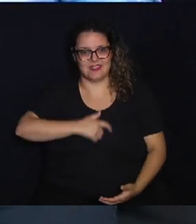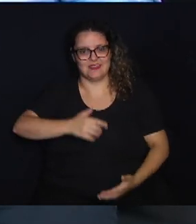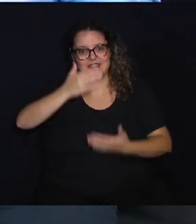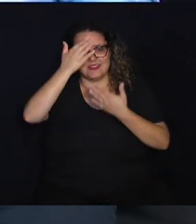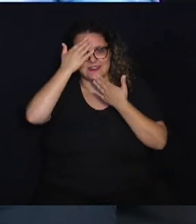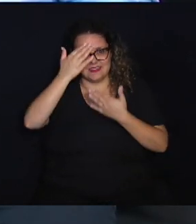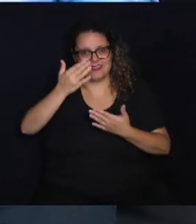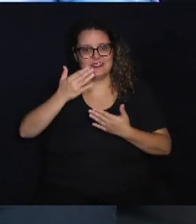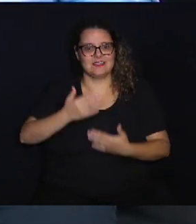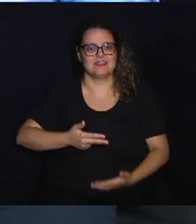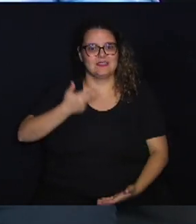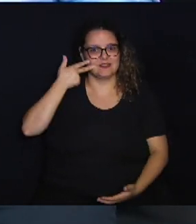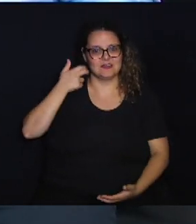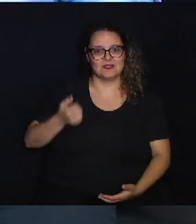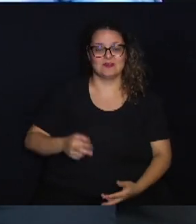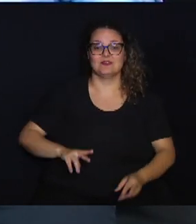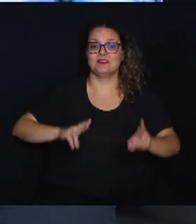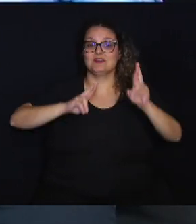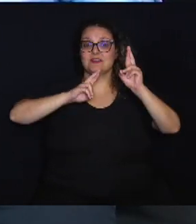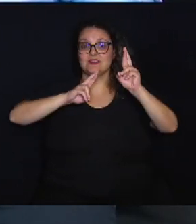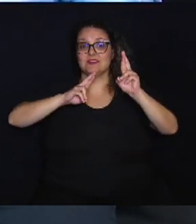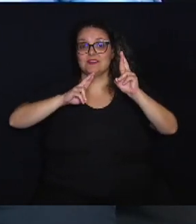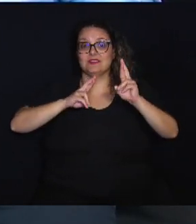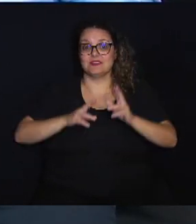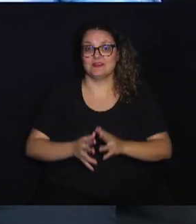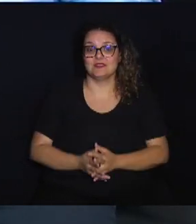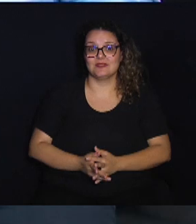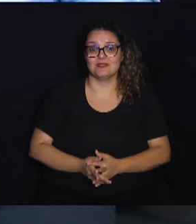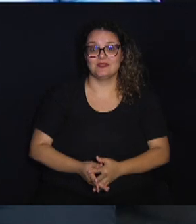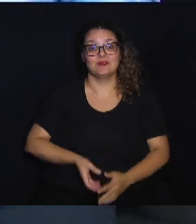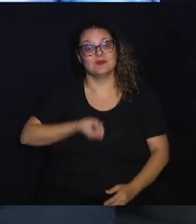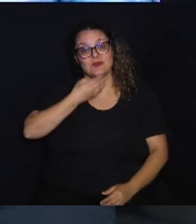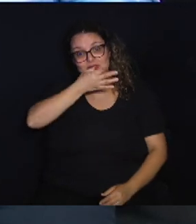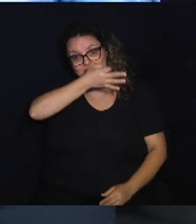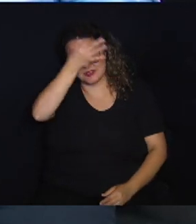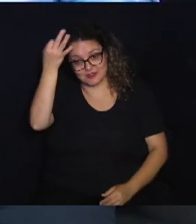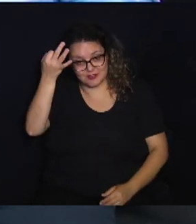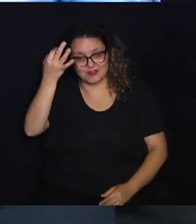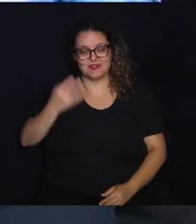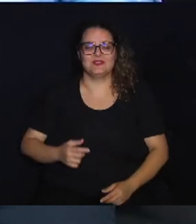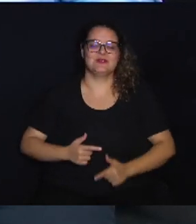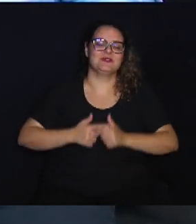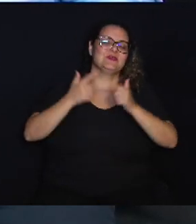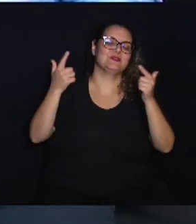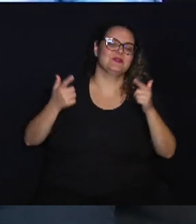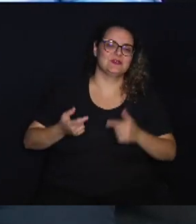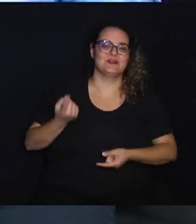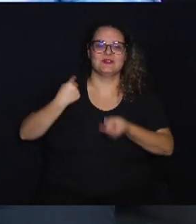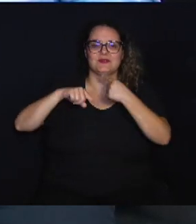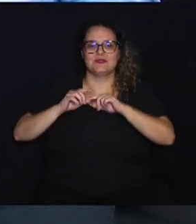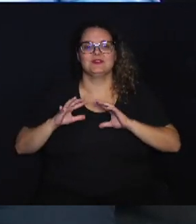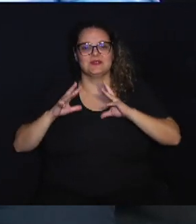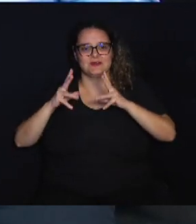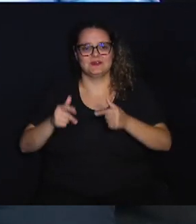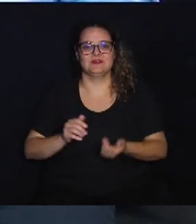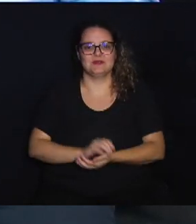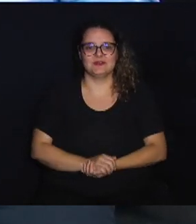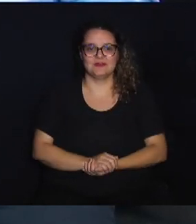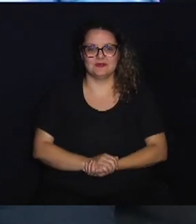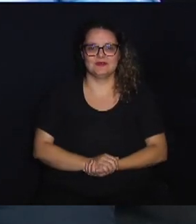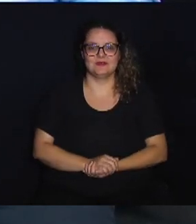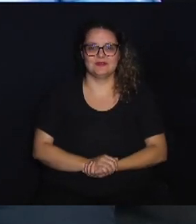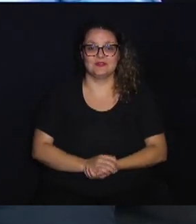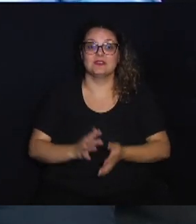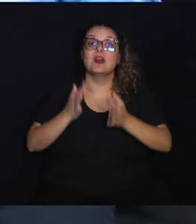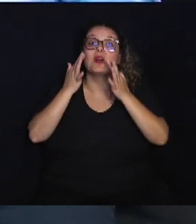agradeço a oportunidade, desejo boa sorte, desejo sucesso para todos e